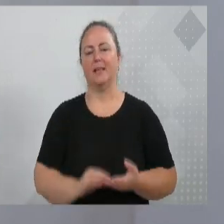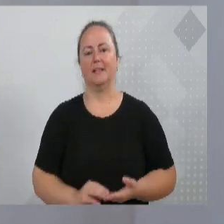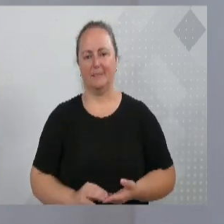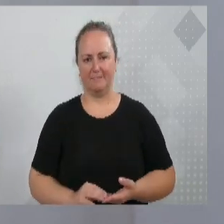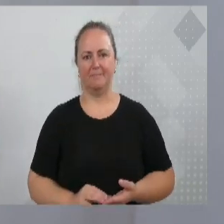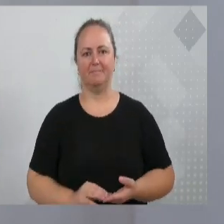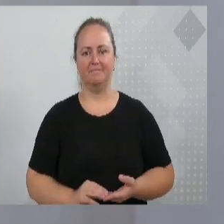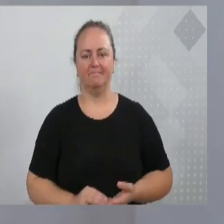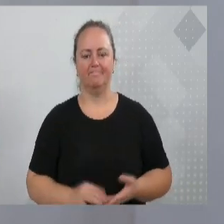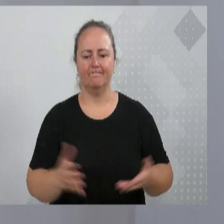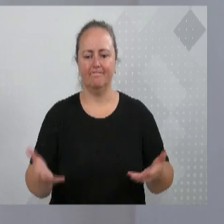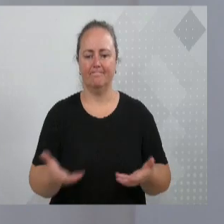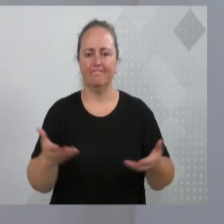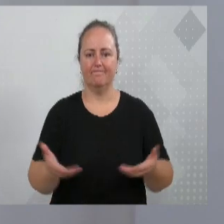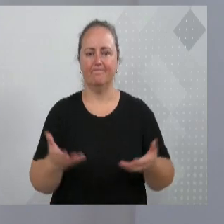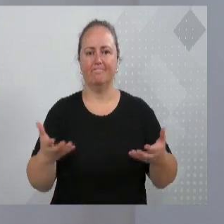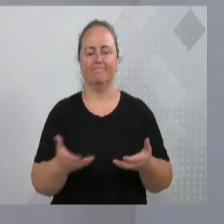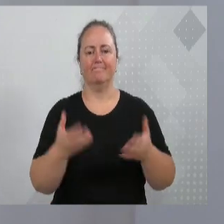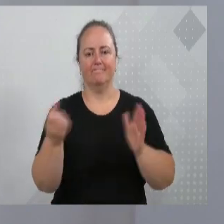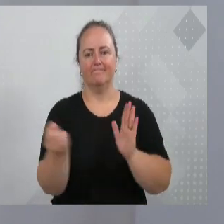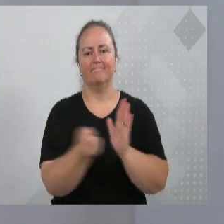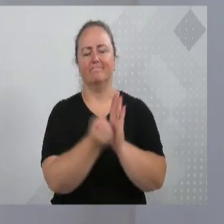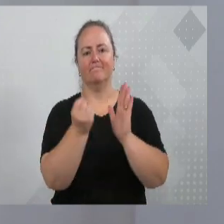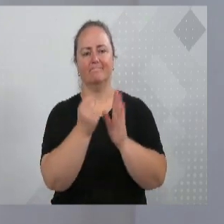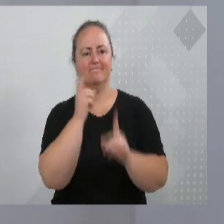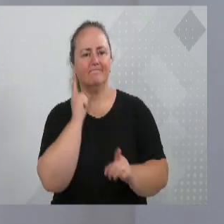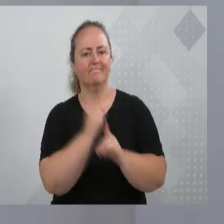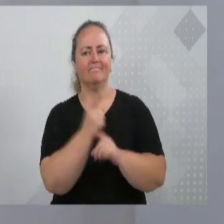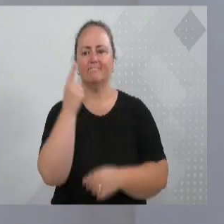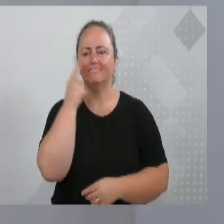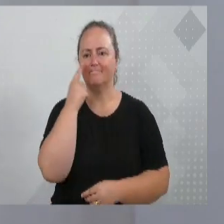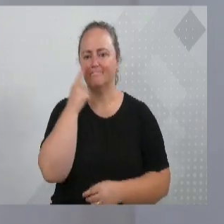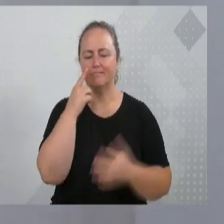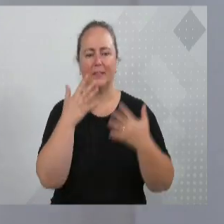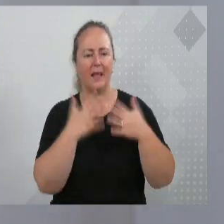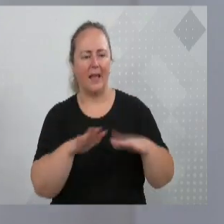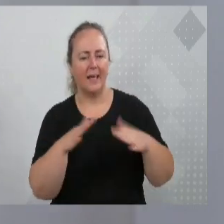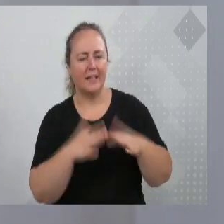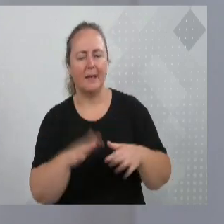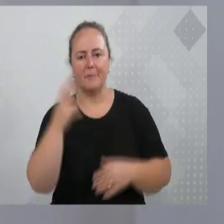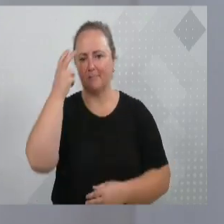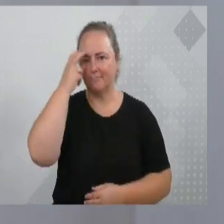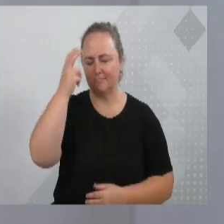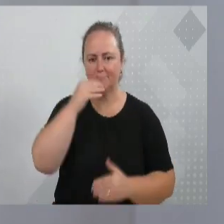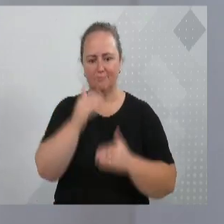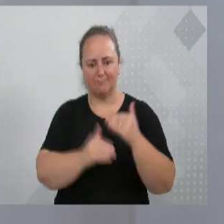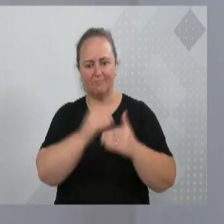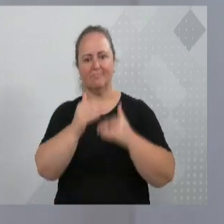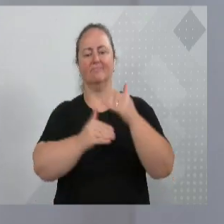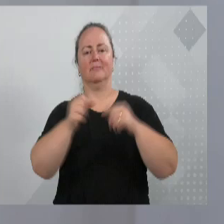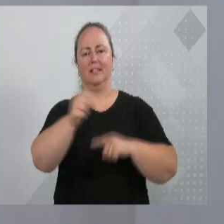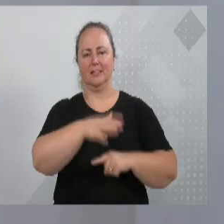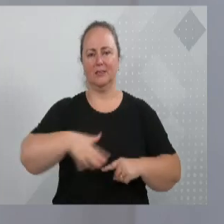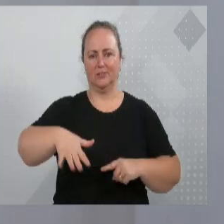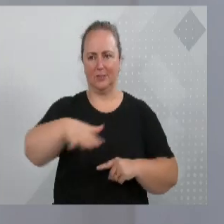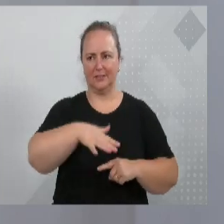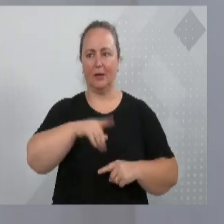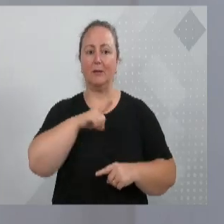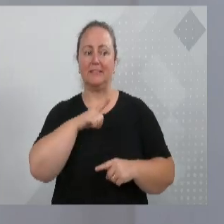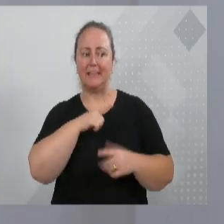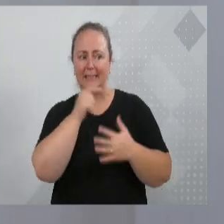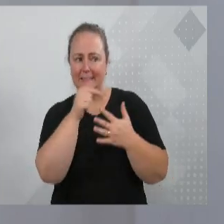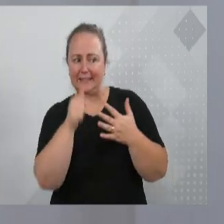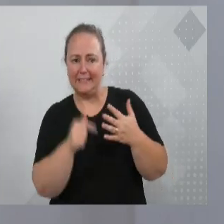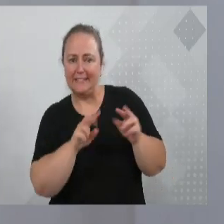comentar essas Bandeiras e a gente conseguir encontrar o caminho equilibrado inteligente do desenvolvimento econômico do Desenvolvimento Social teria outros assuntos